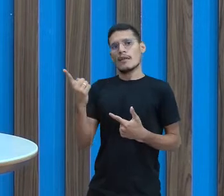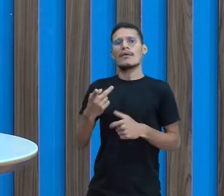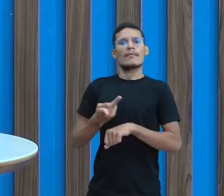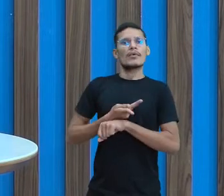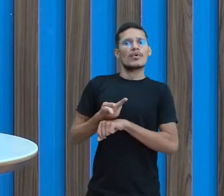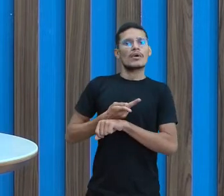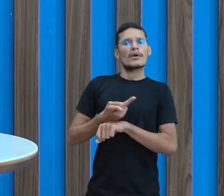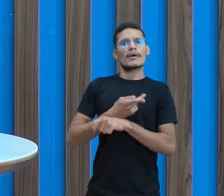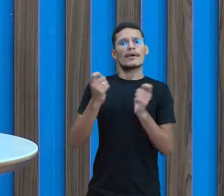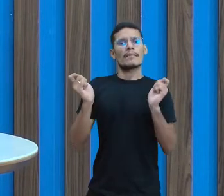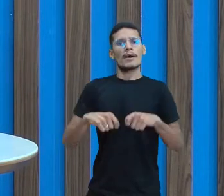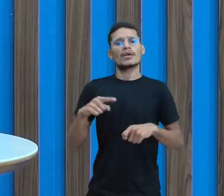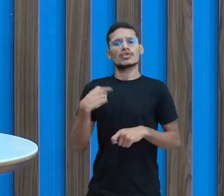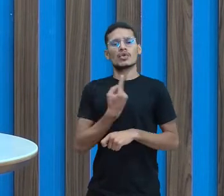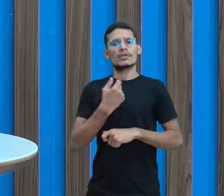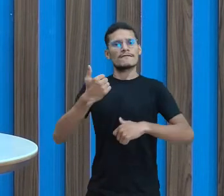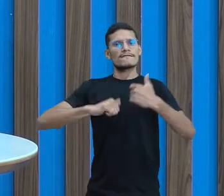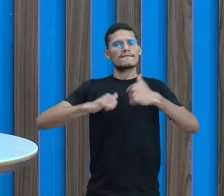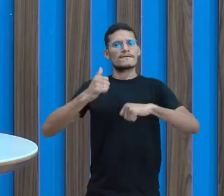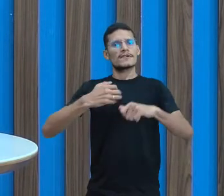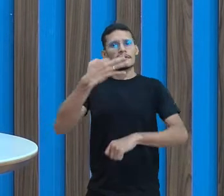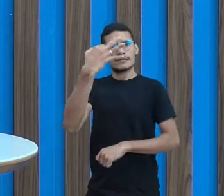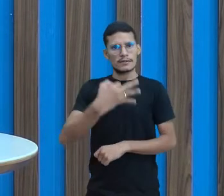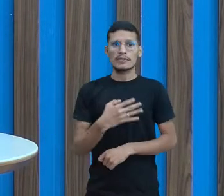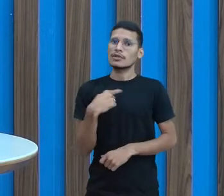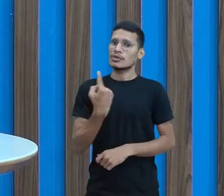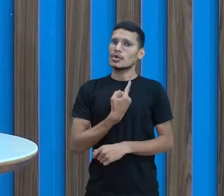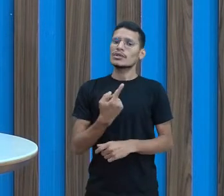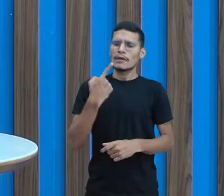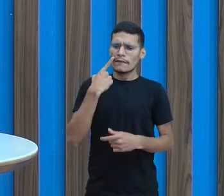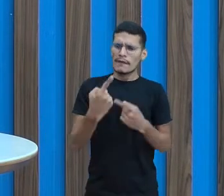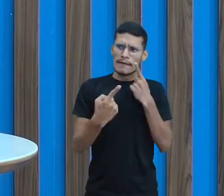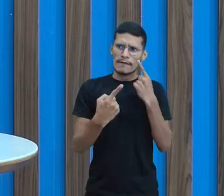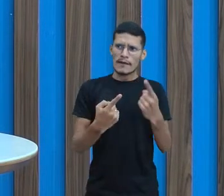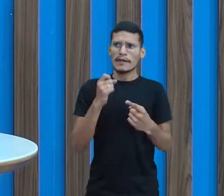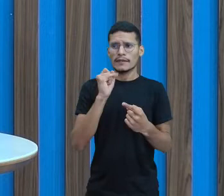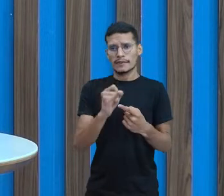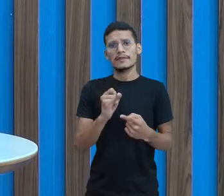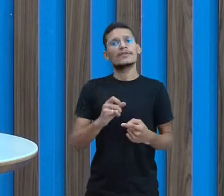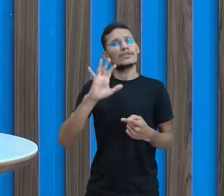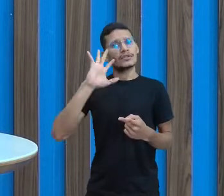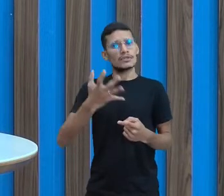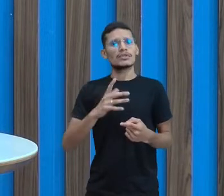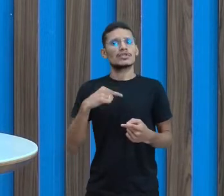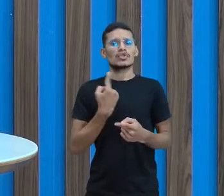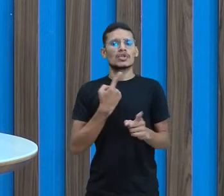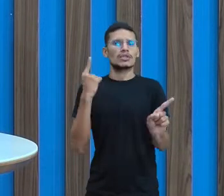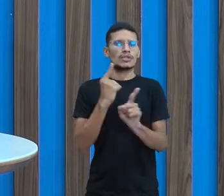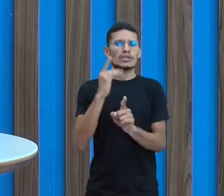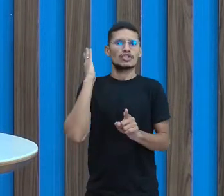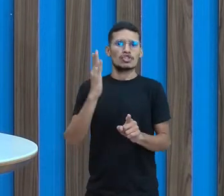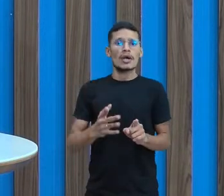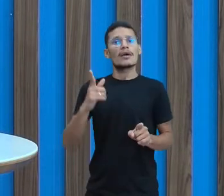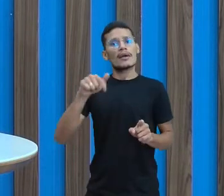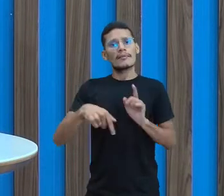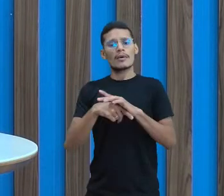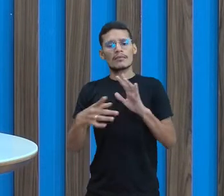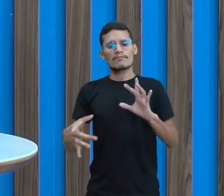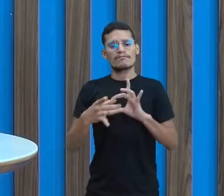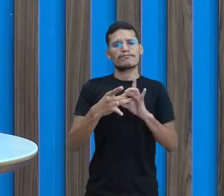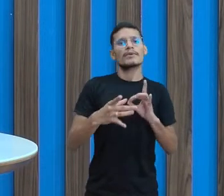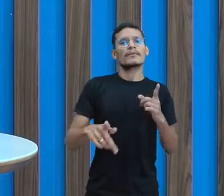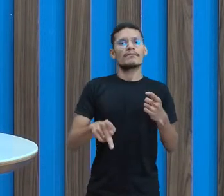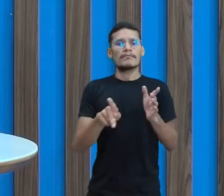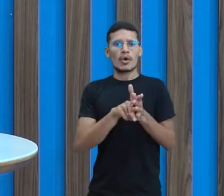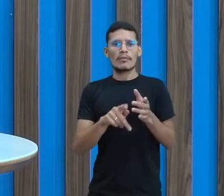fato, a verificação, porque é isso que a gente vai ter que conferir. Se aquela solução que a gente descobriu, ela se aplica tanto na